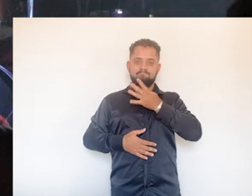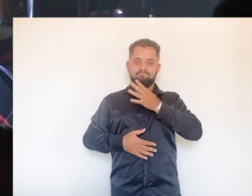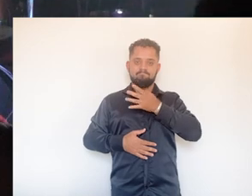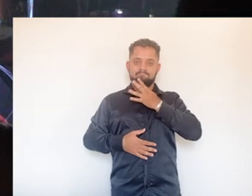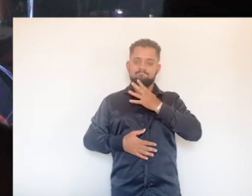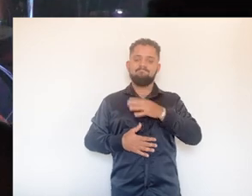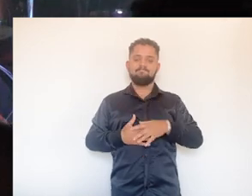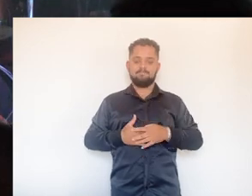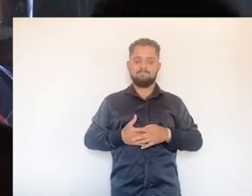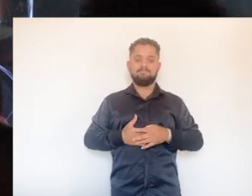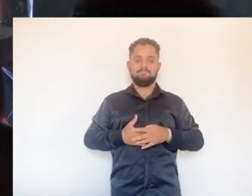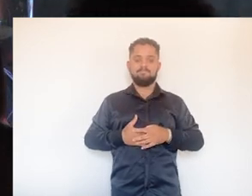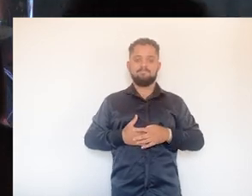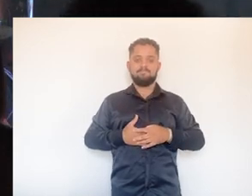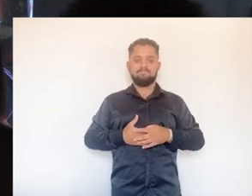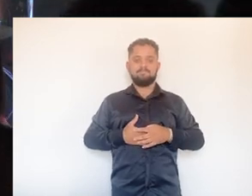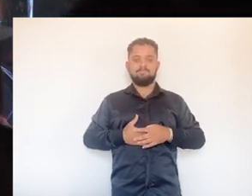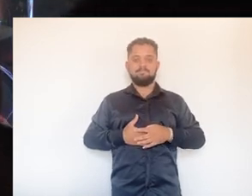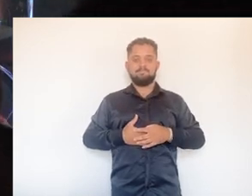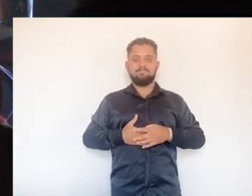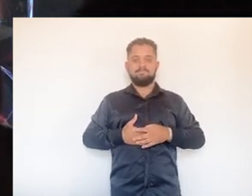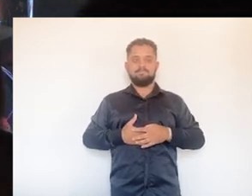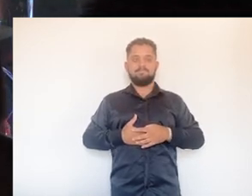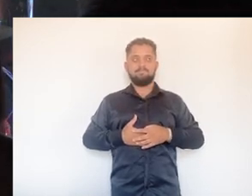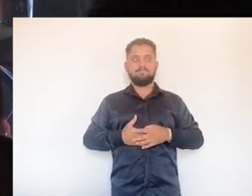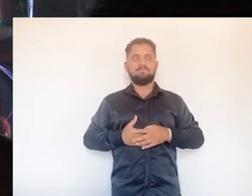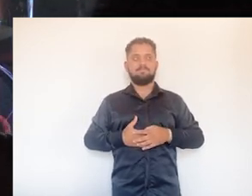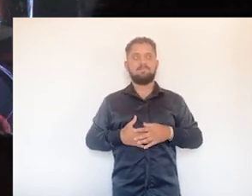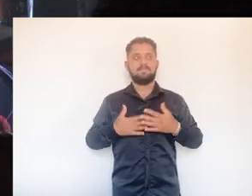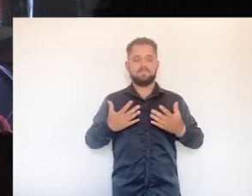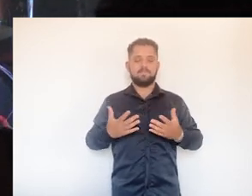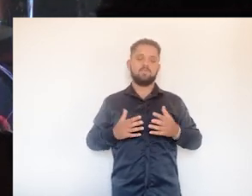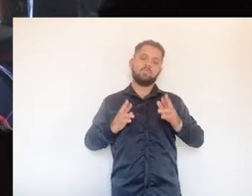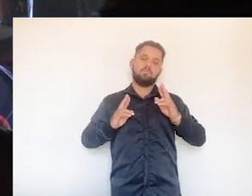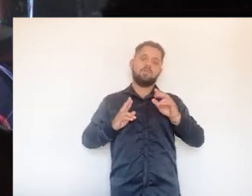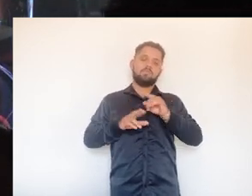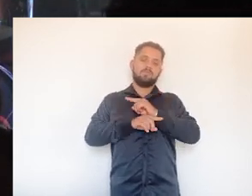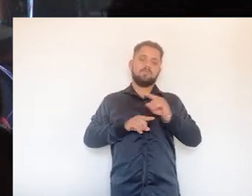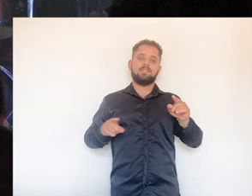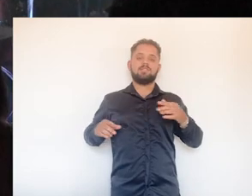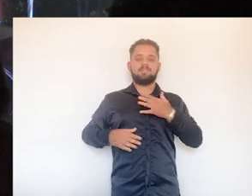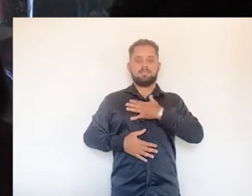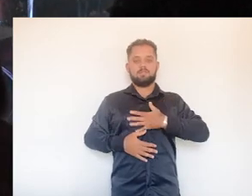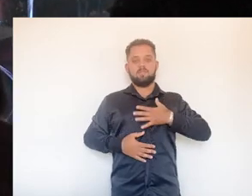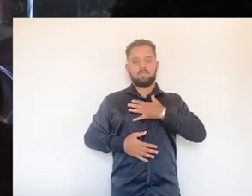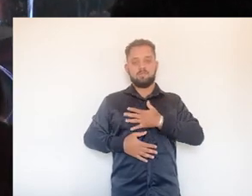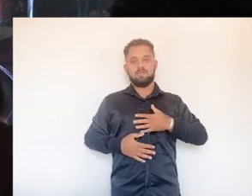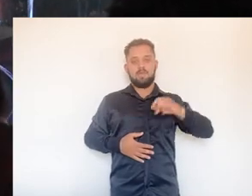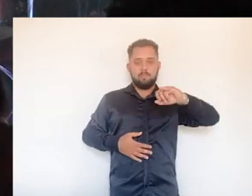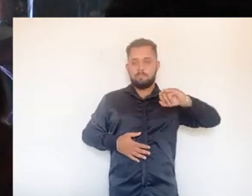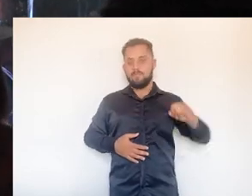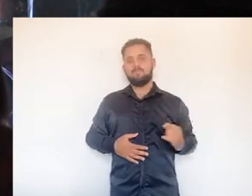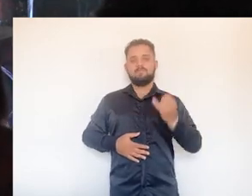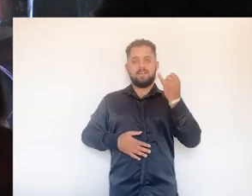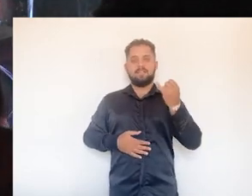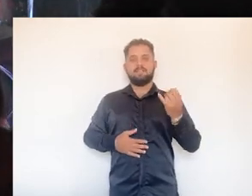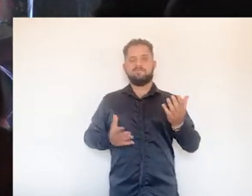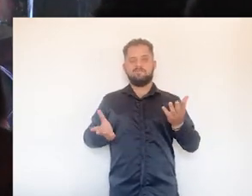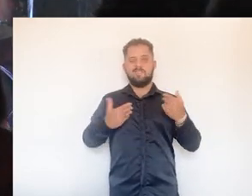gostam. E, enfim, espero que vocês gostem e aproveitem.